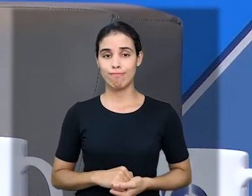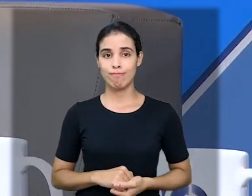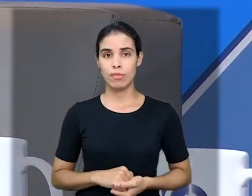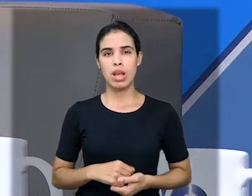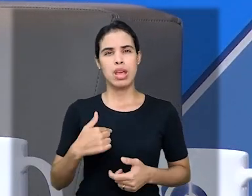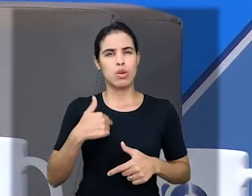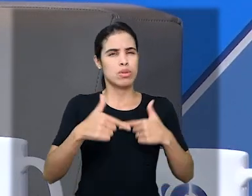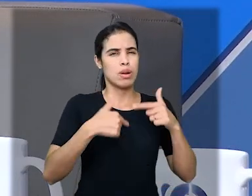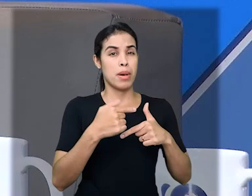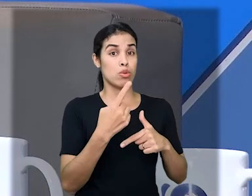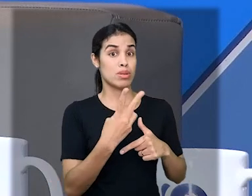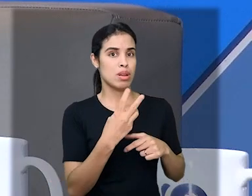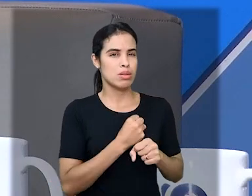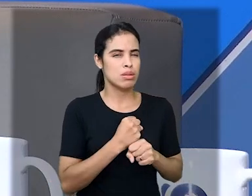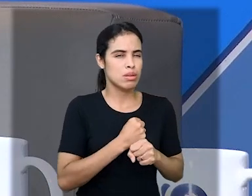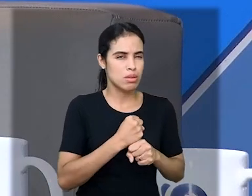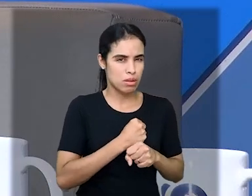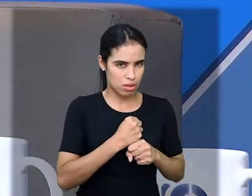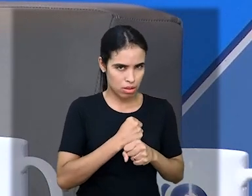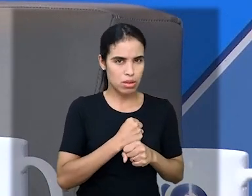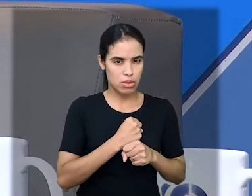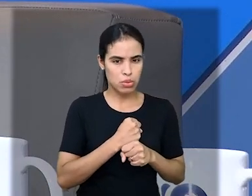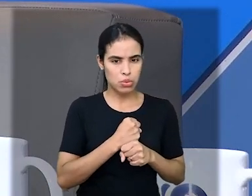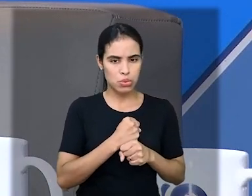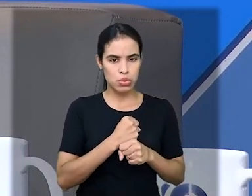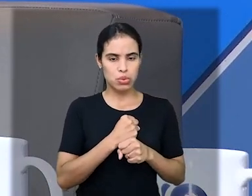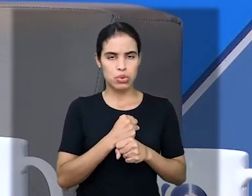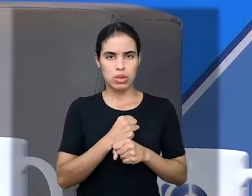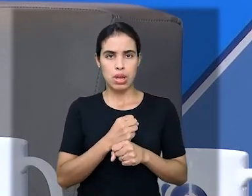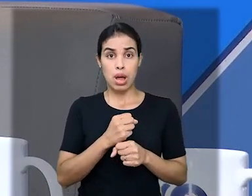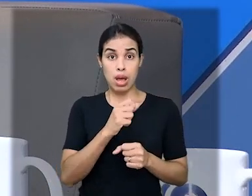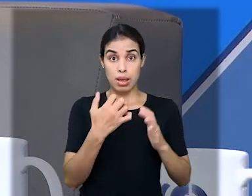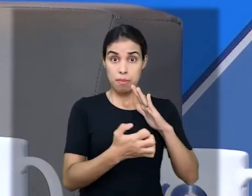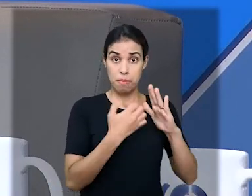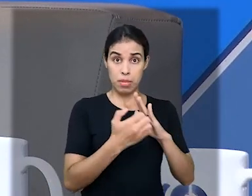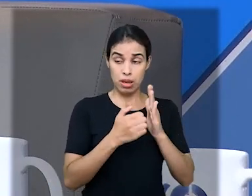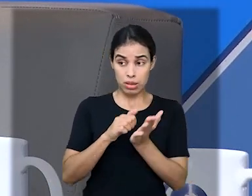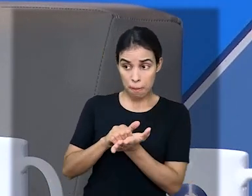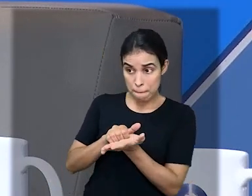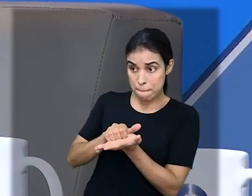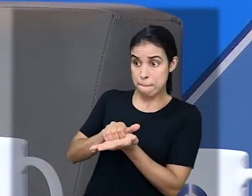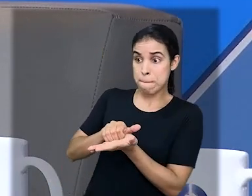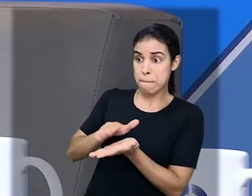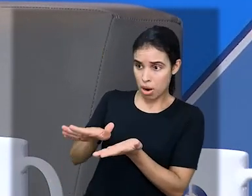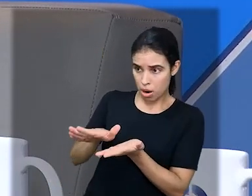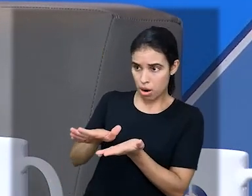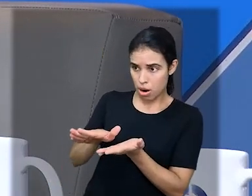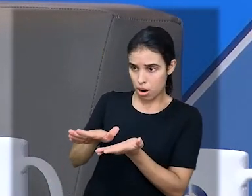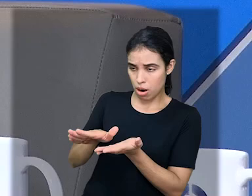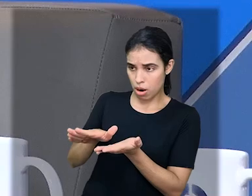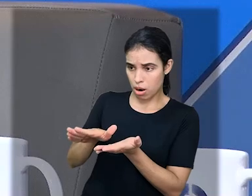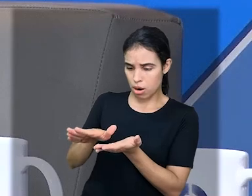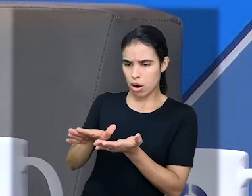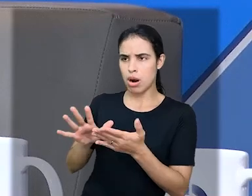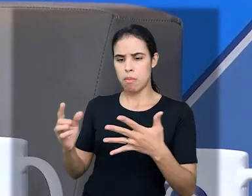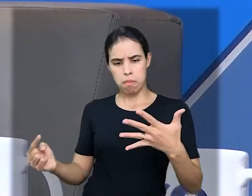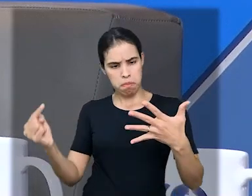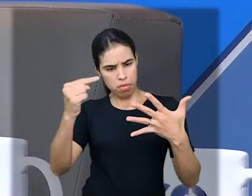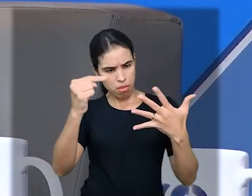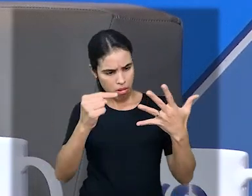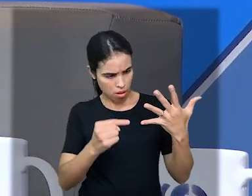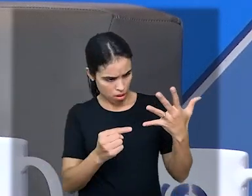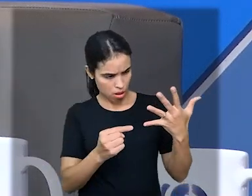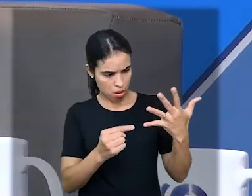12, 13 anos de advocacia, nunca vislumbrei uma situação que não fosse possível encaixar em uma